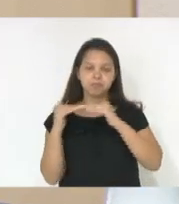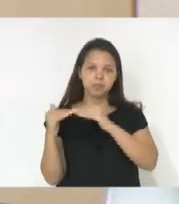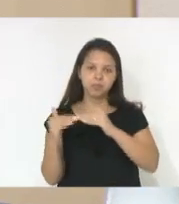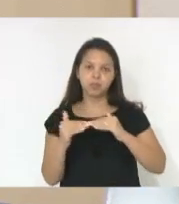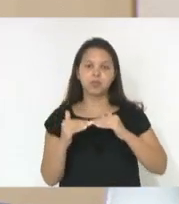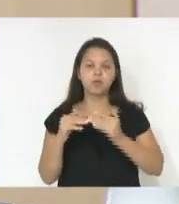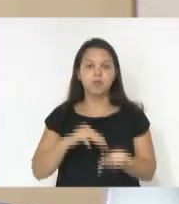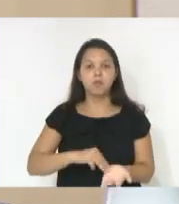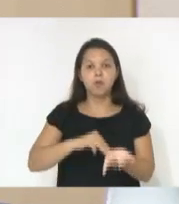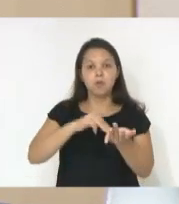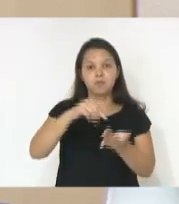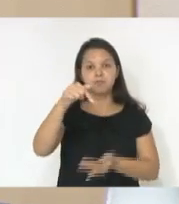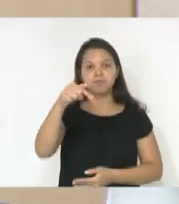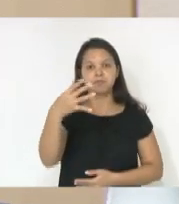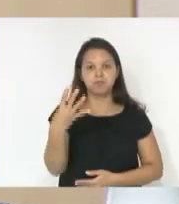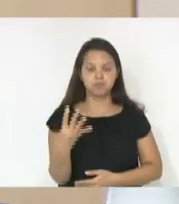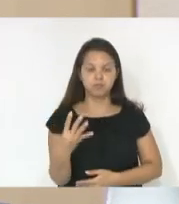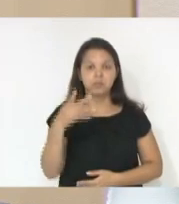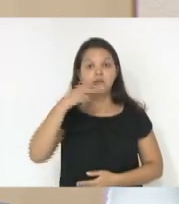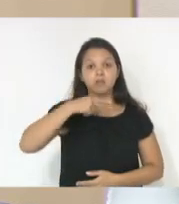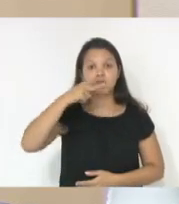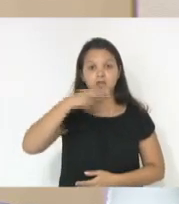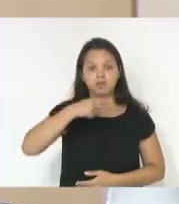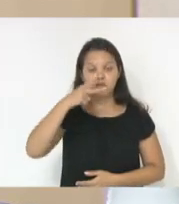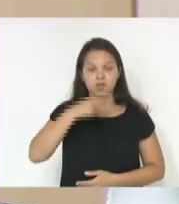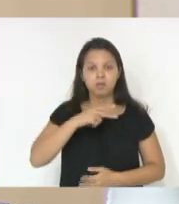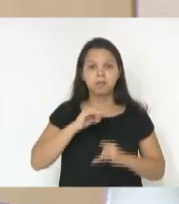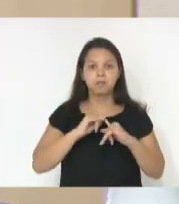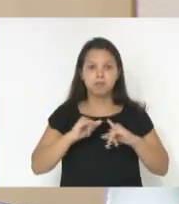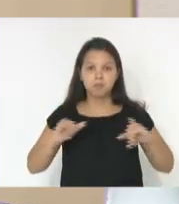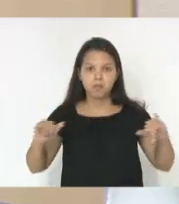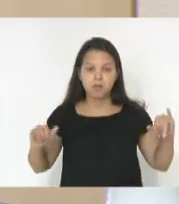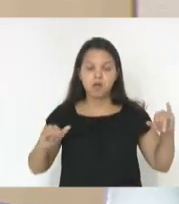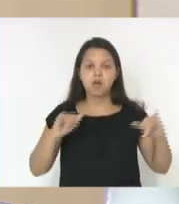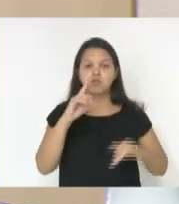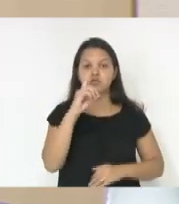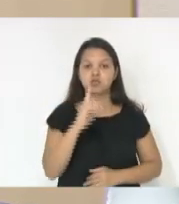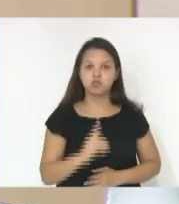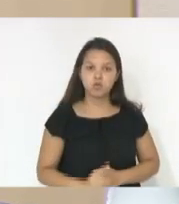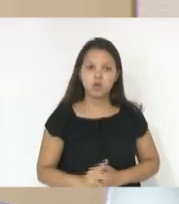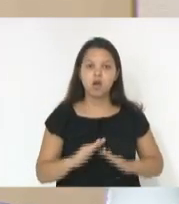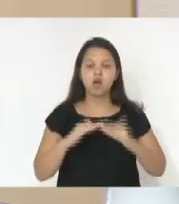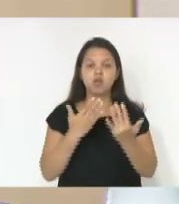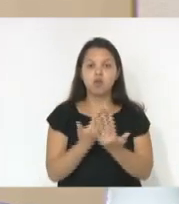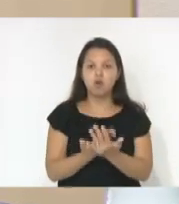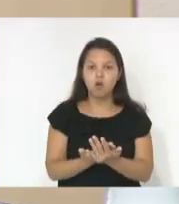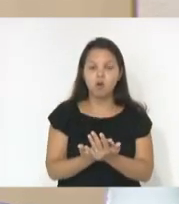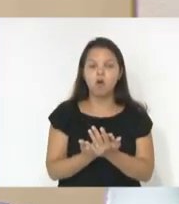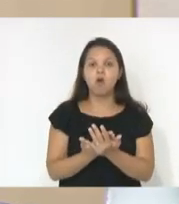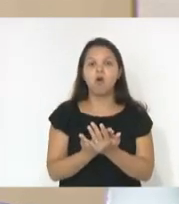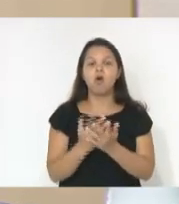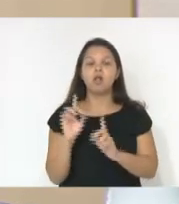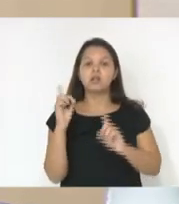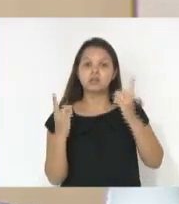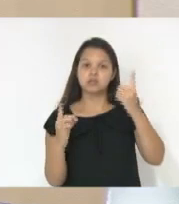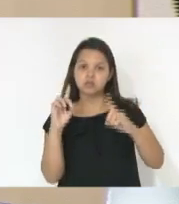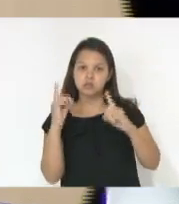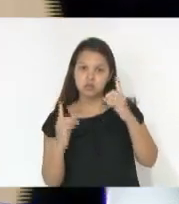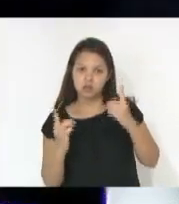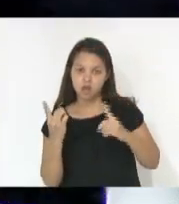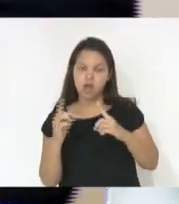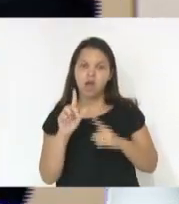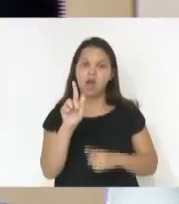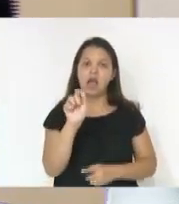Moção 74, autor deputado Kennedy Nunes, manifestando ao diretor da Escola de Samba Gaviões da Fiel contrariedade